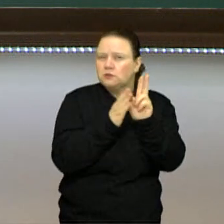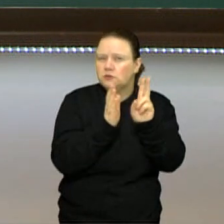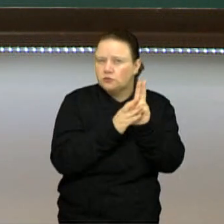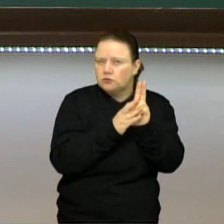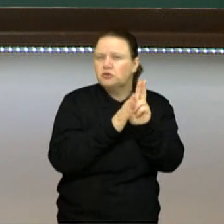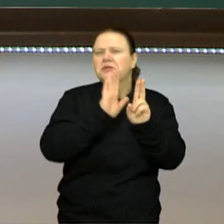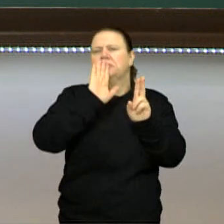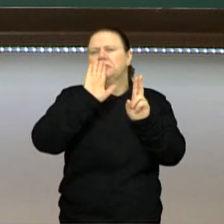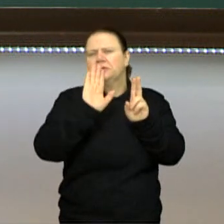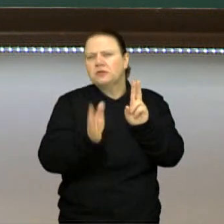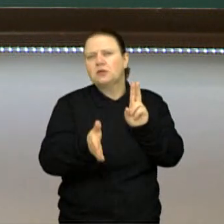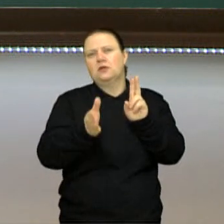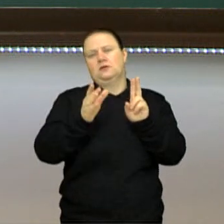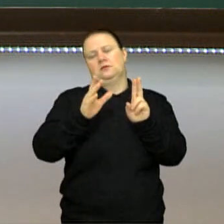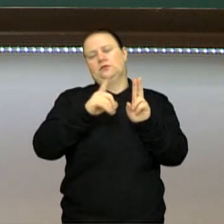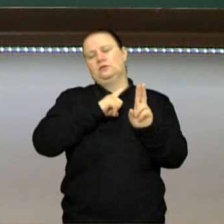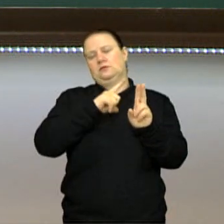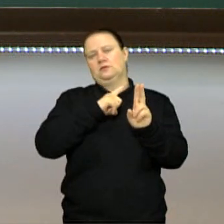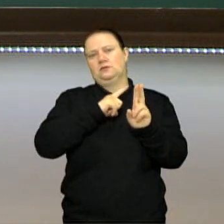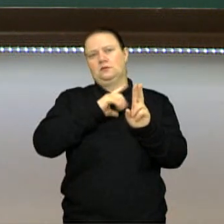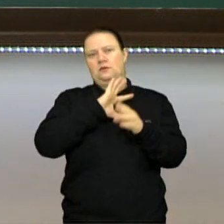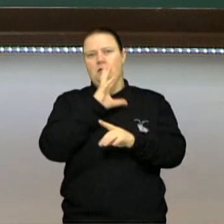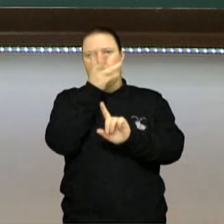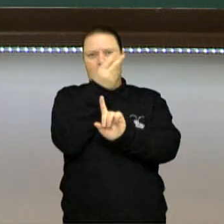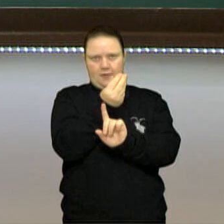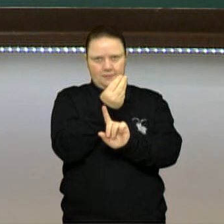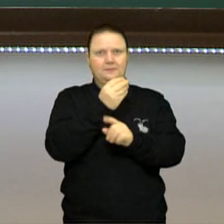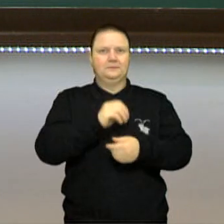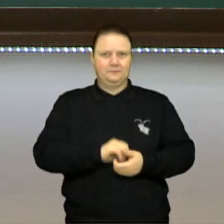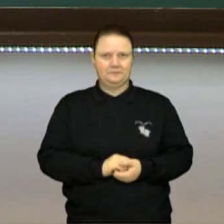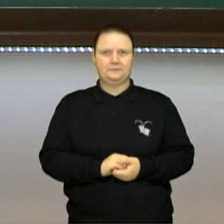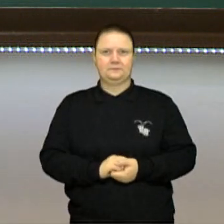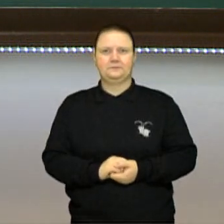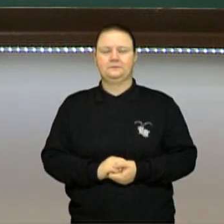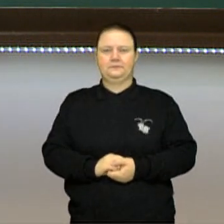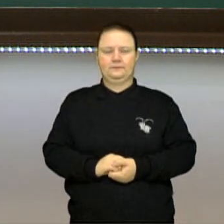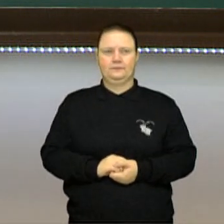chegada do Cabral, arte pré-cabraliana.